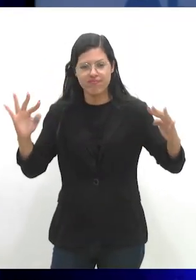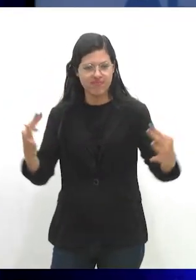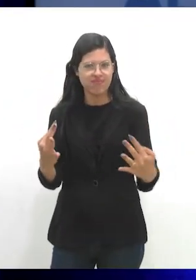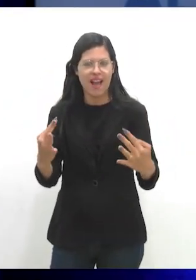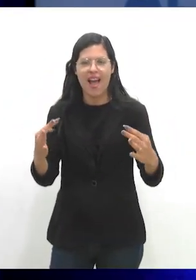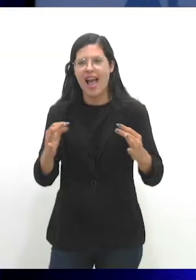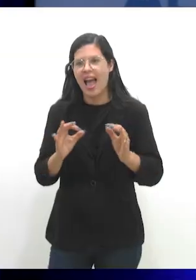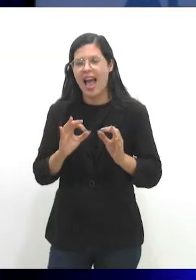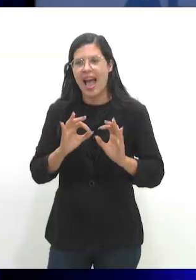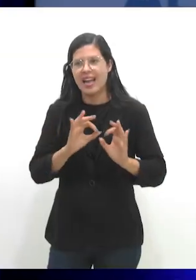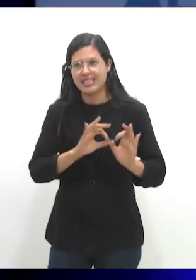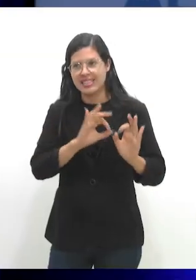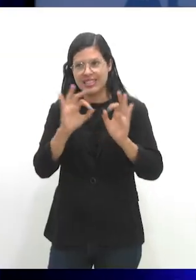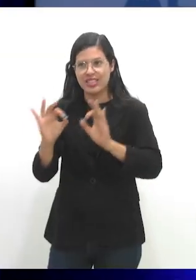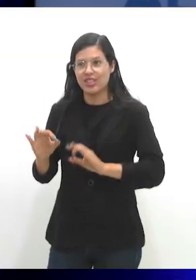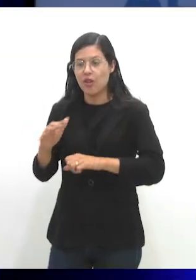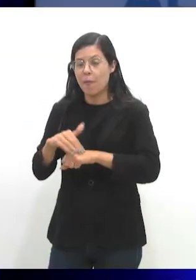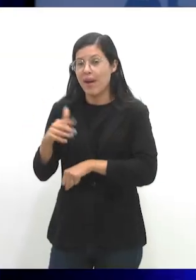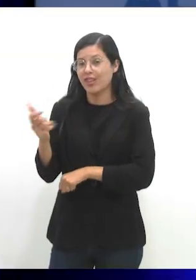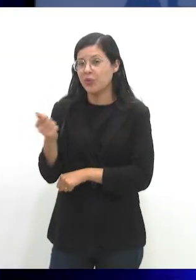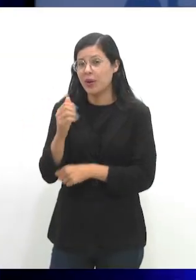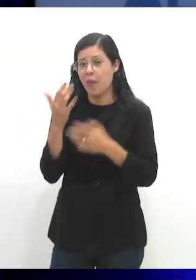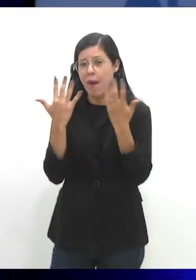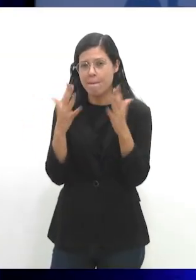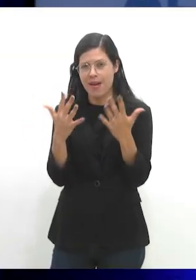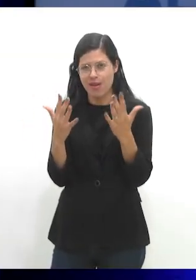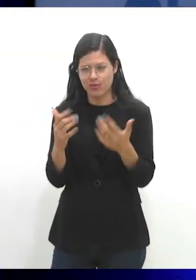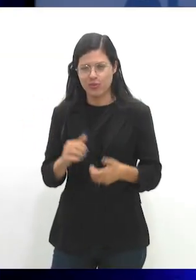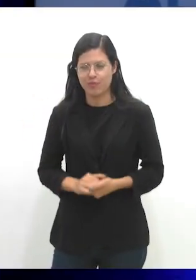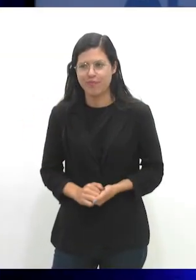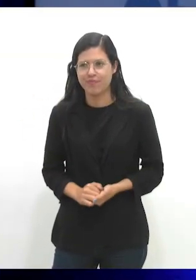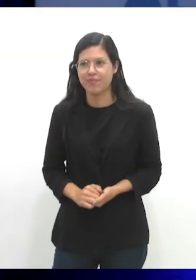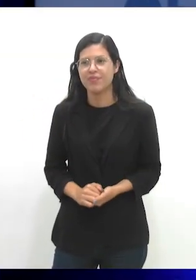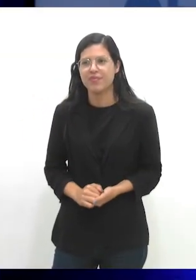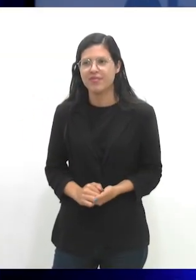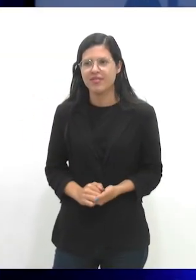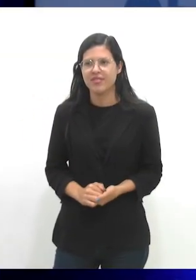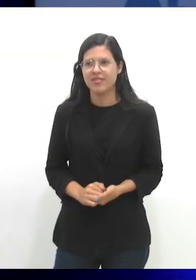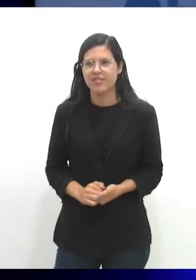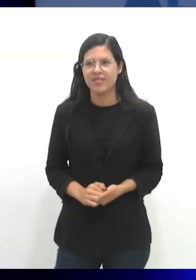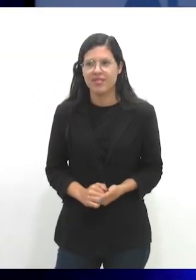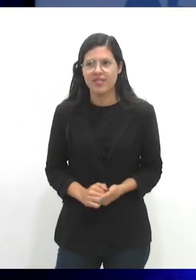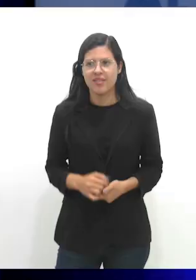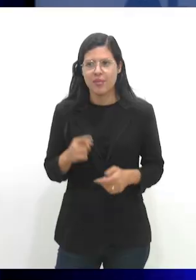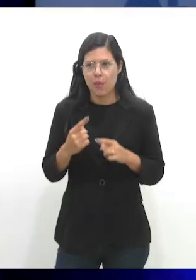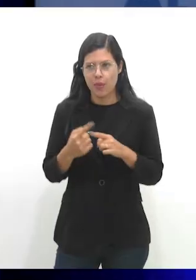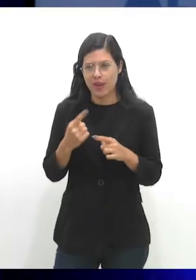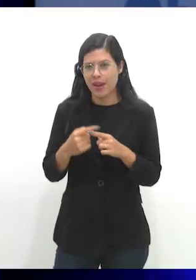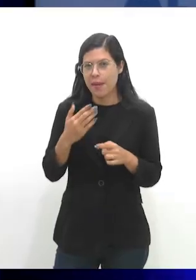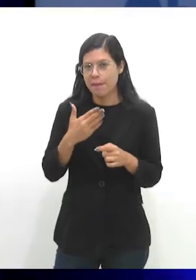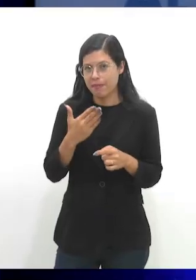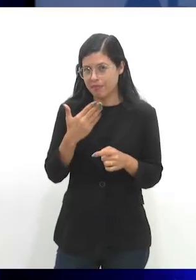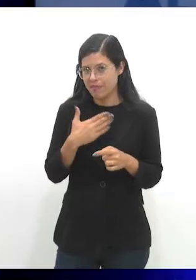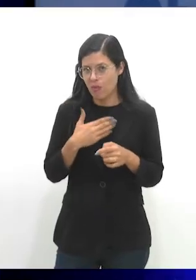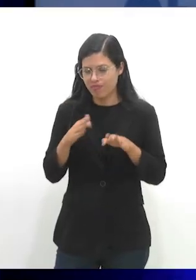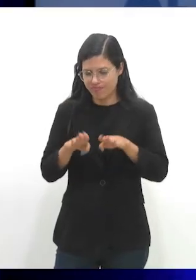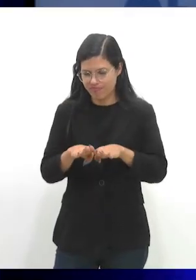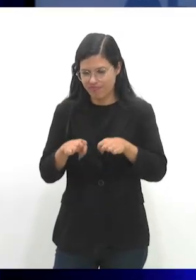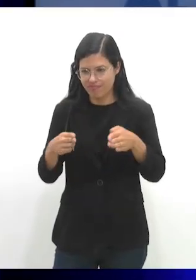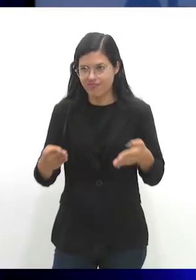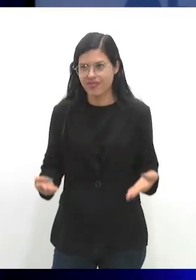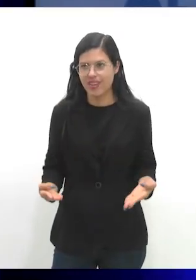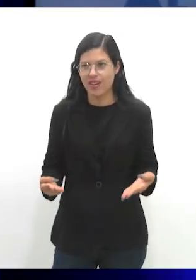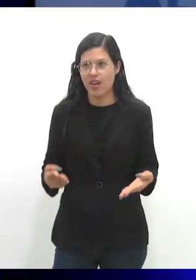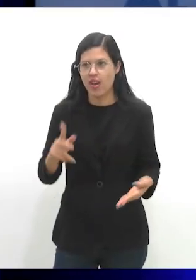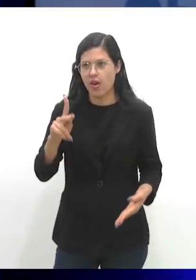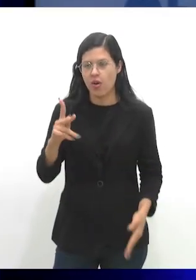gargalhada. Mais até que o aplauso. Porque a minha carta do tarô